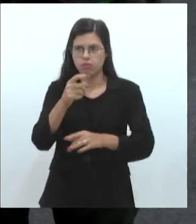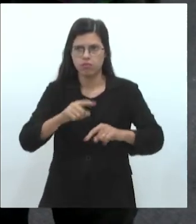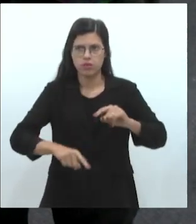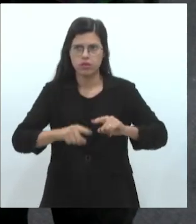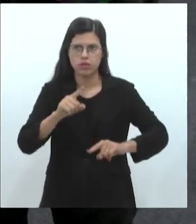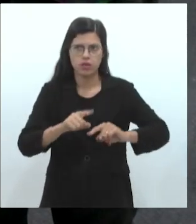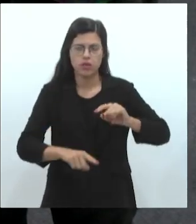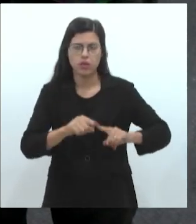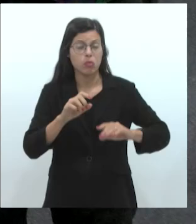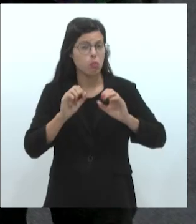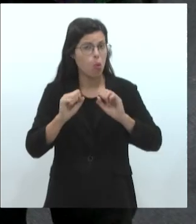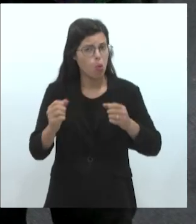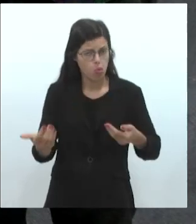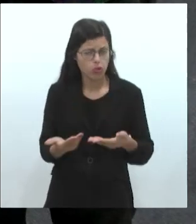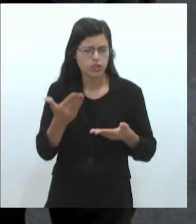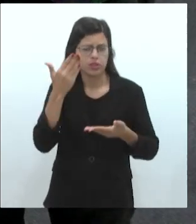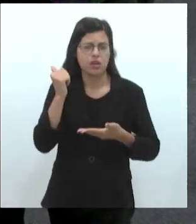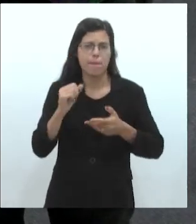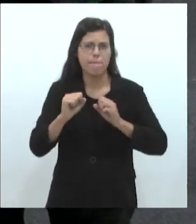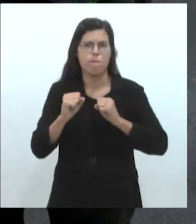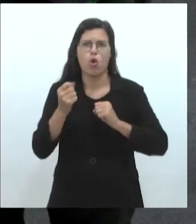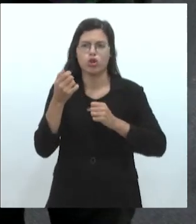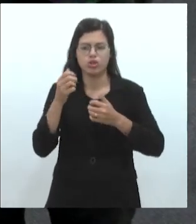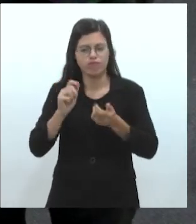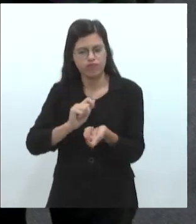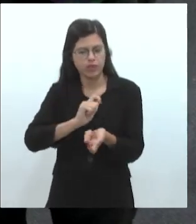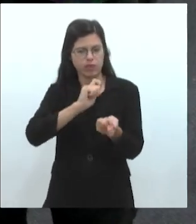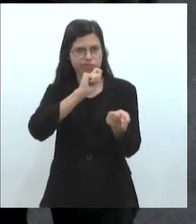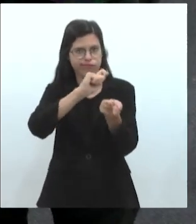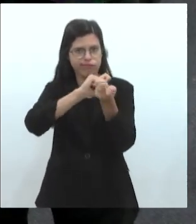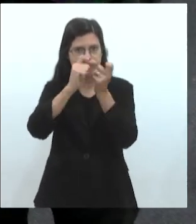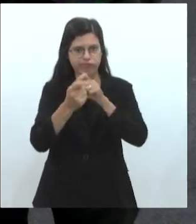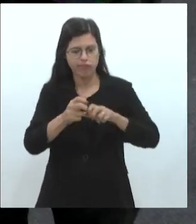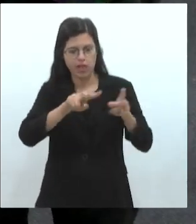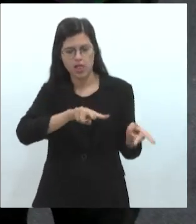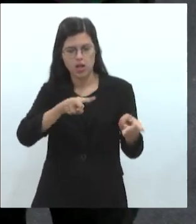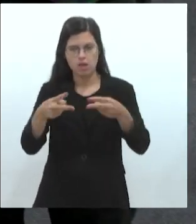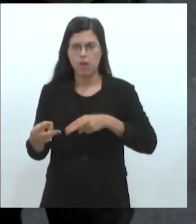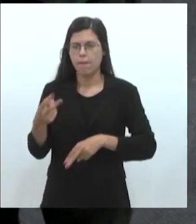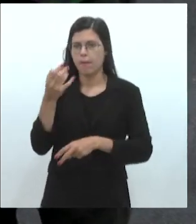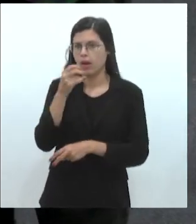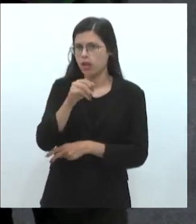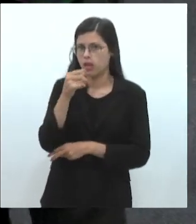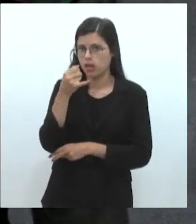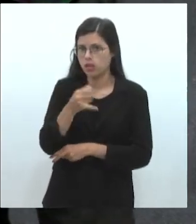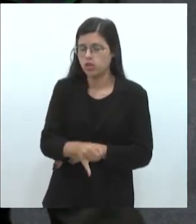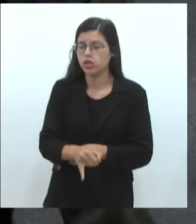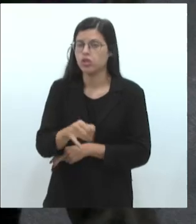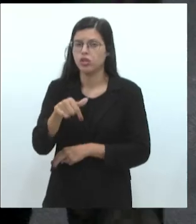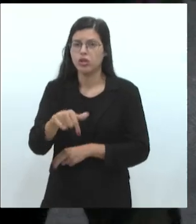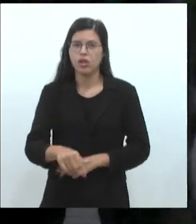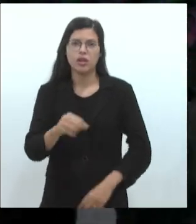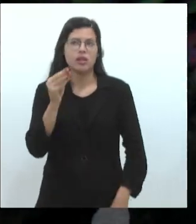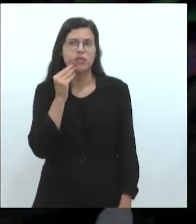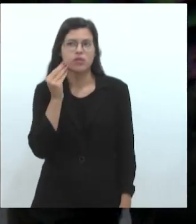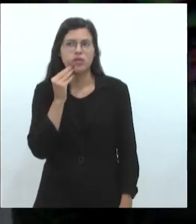gerar energia e que devem ser entendidos como uma saída, não só para a mitigação dos efeitos das emergências climáticas que